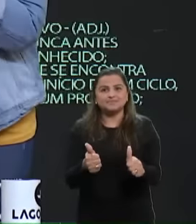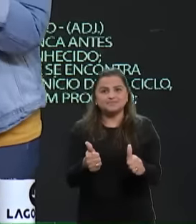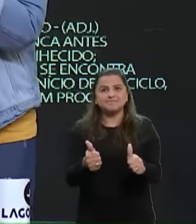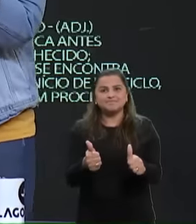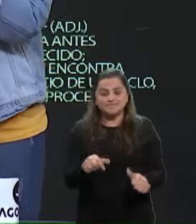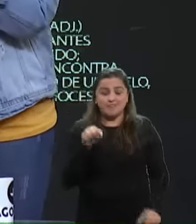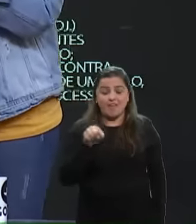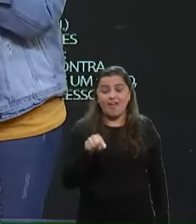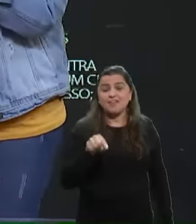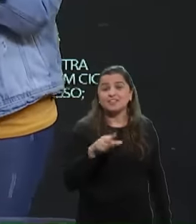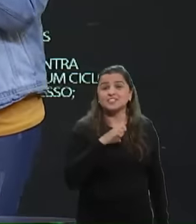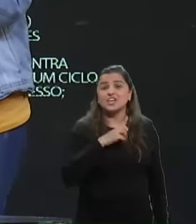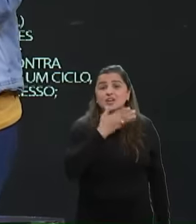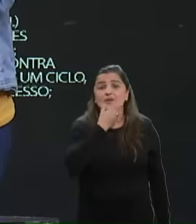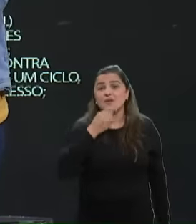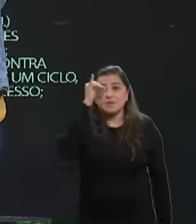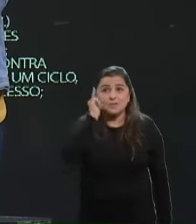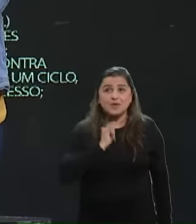Estava o profeta.